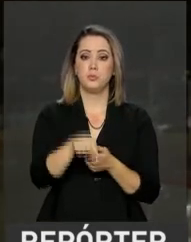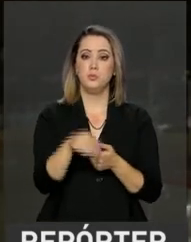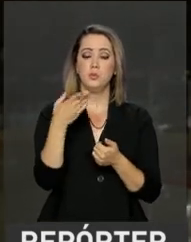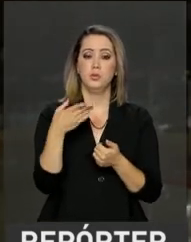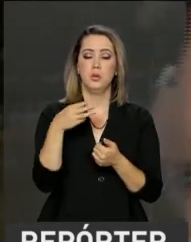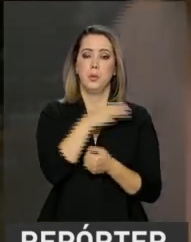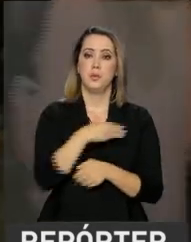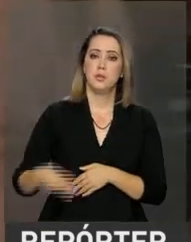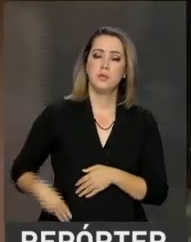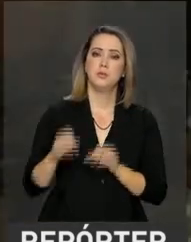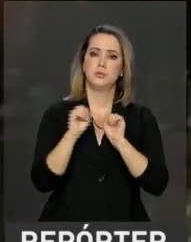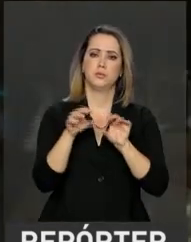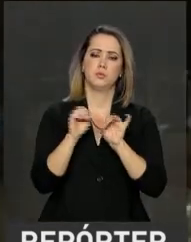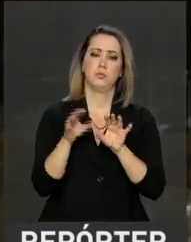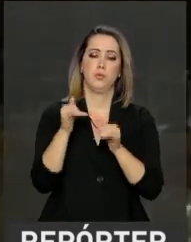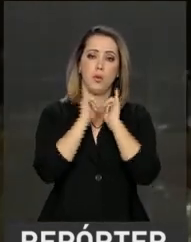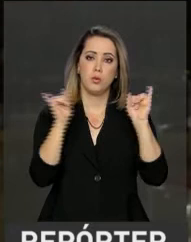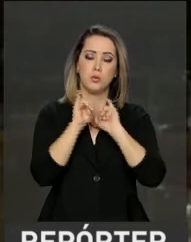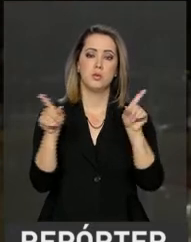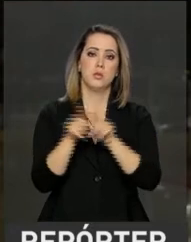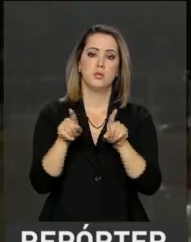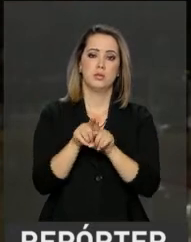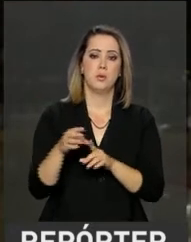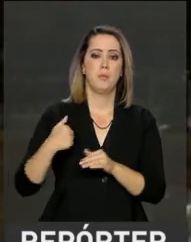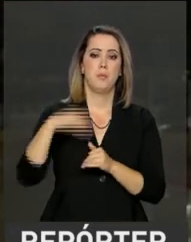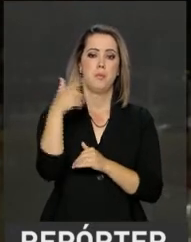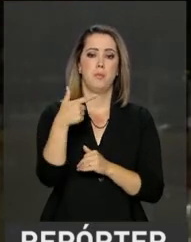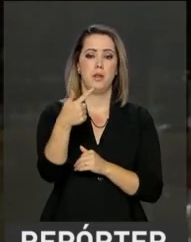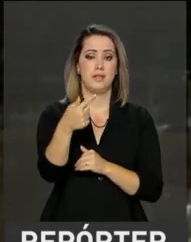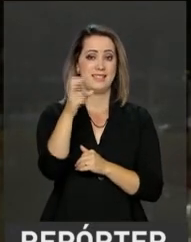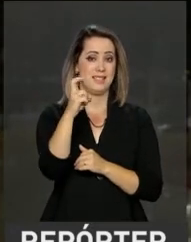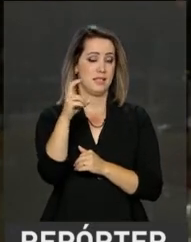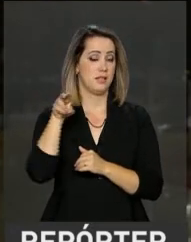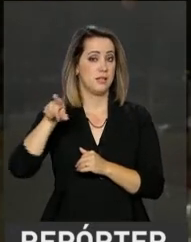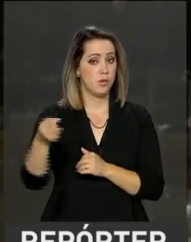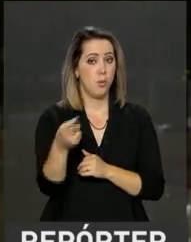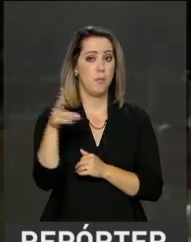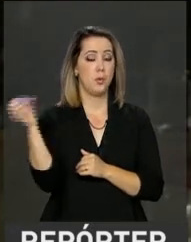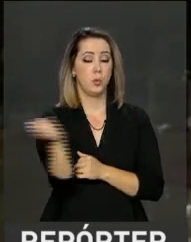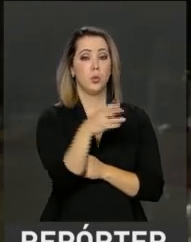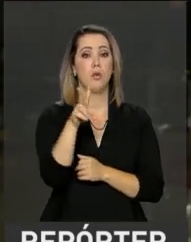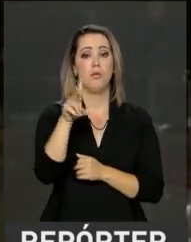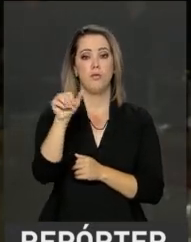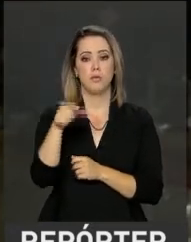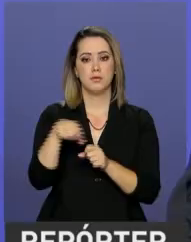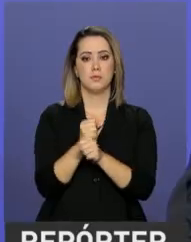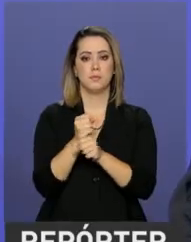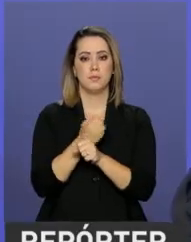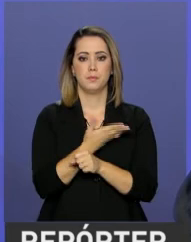mendonça filho anunciou também mais 75 mil vagas já para este ano